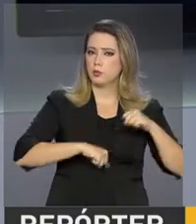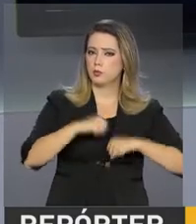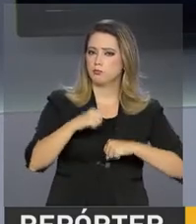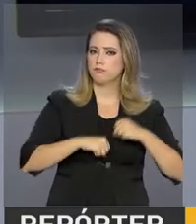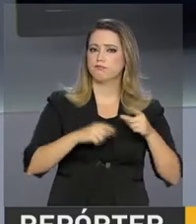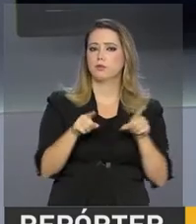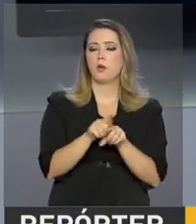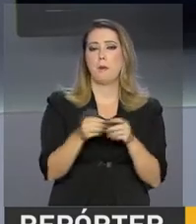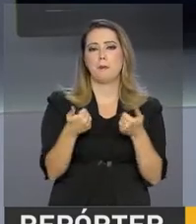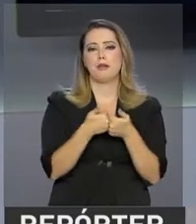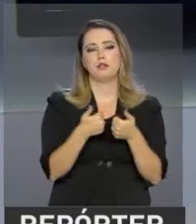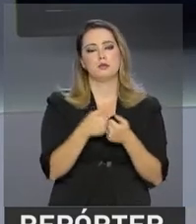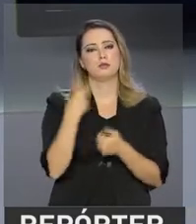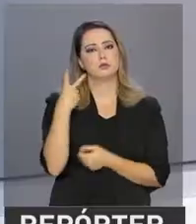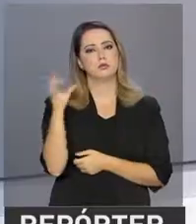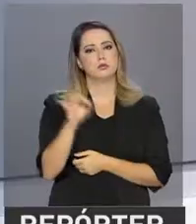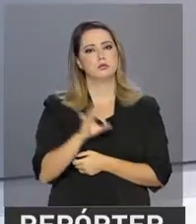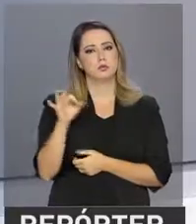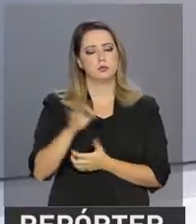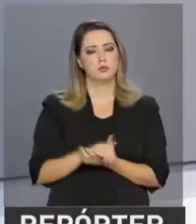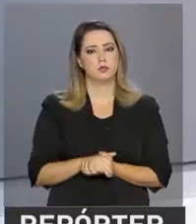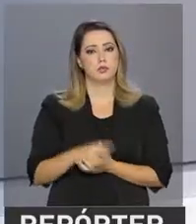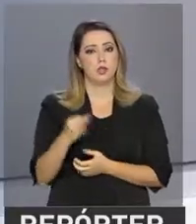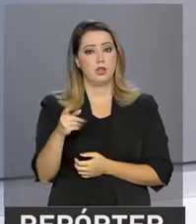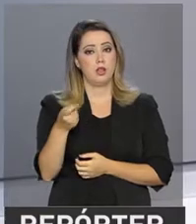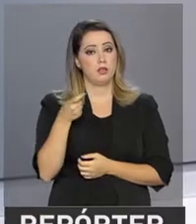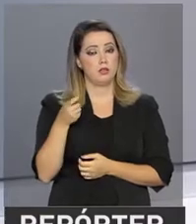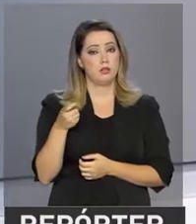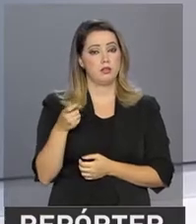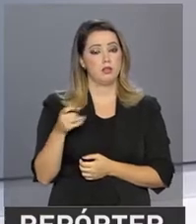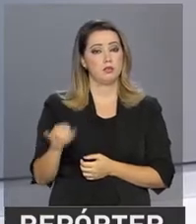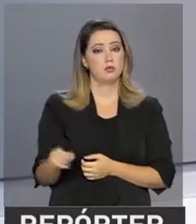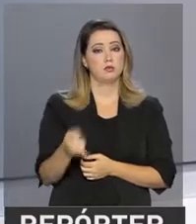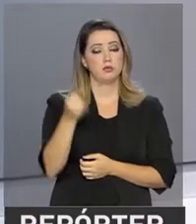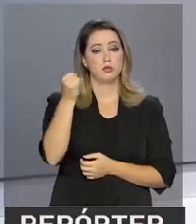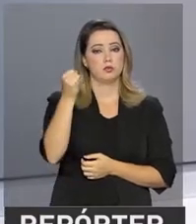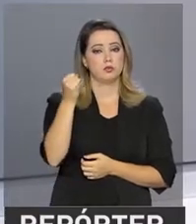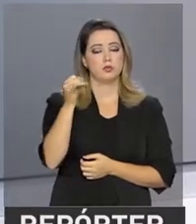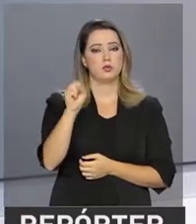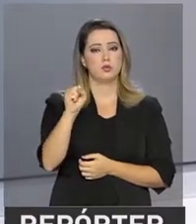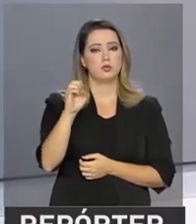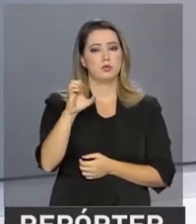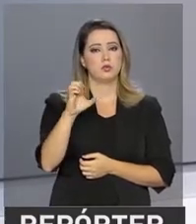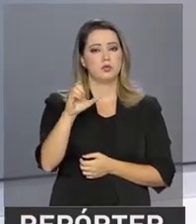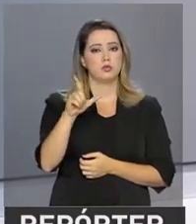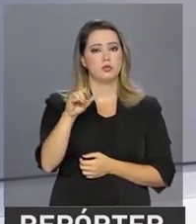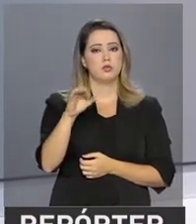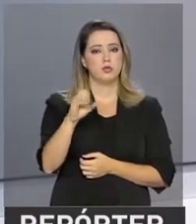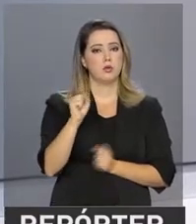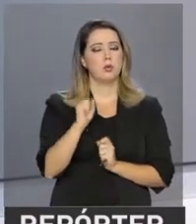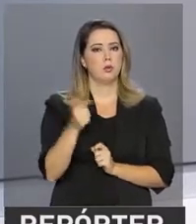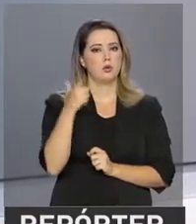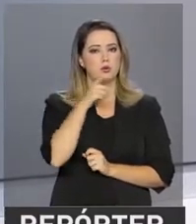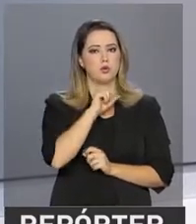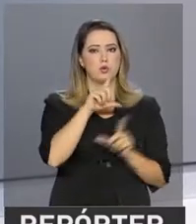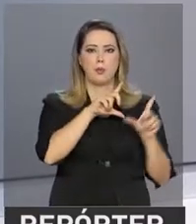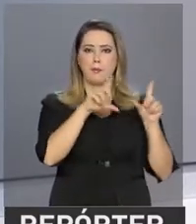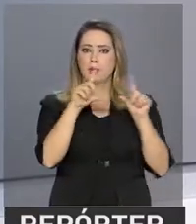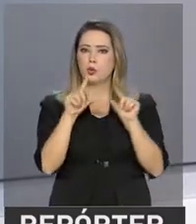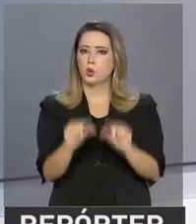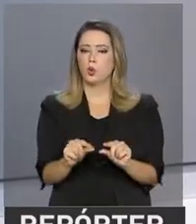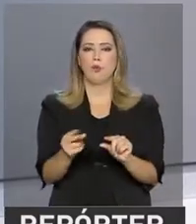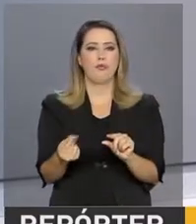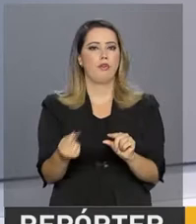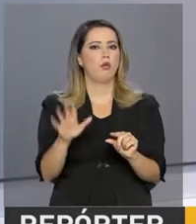próxima de 2% ea taxa básica de juros a selic poderá chegar ao menor nível da história amanhã